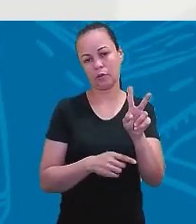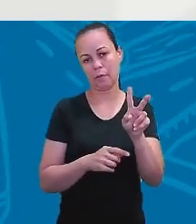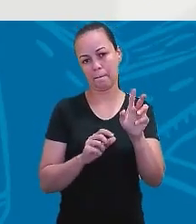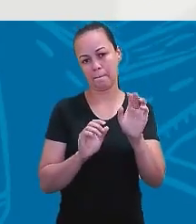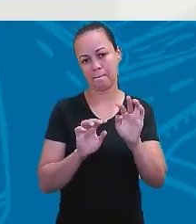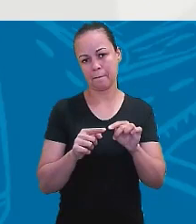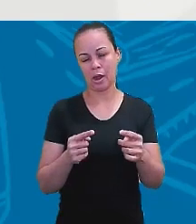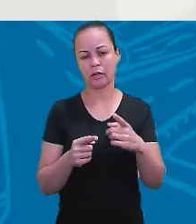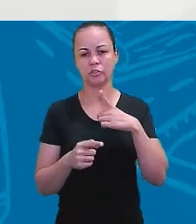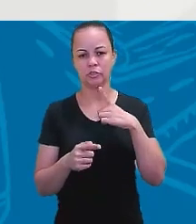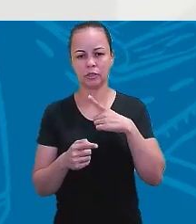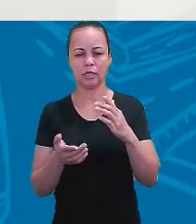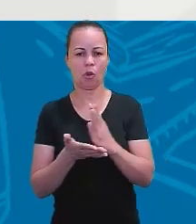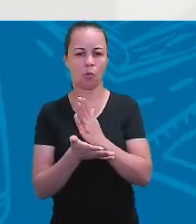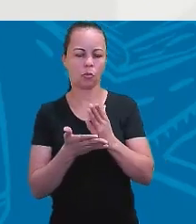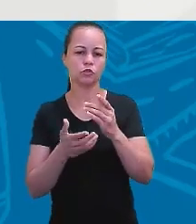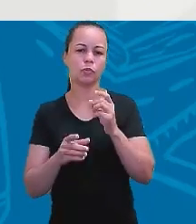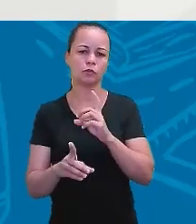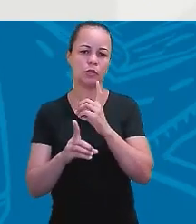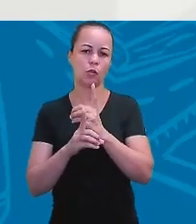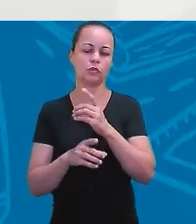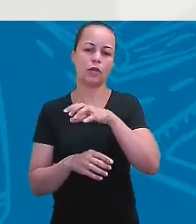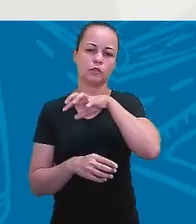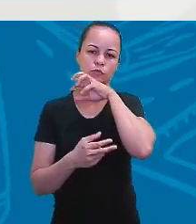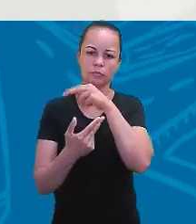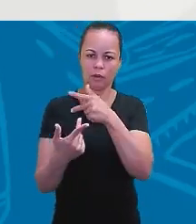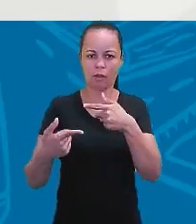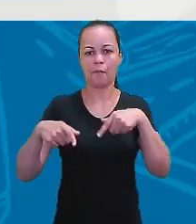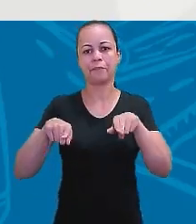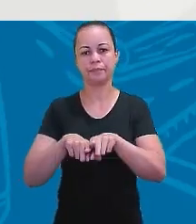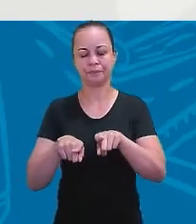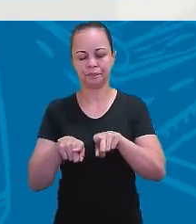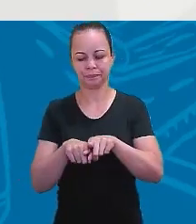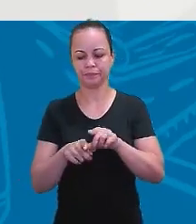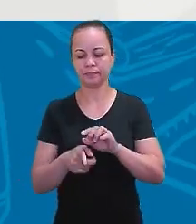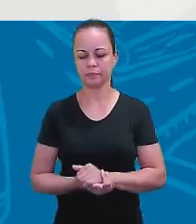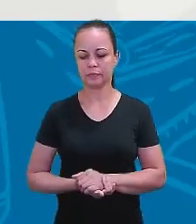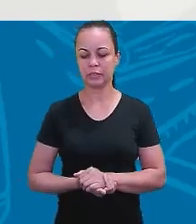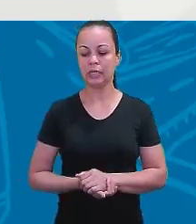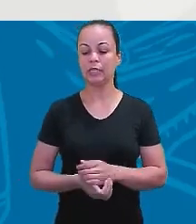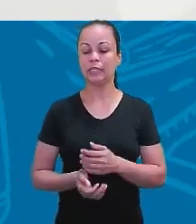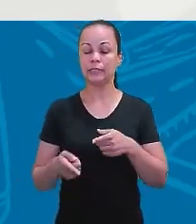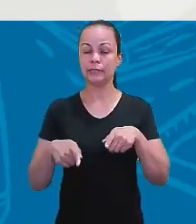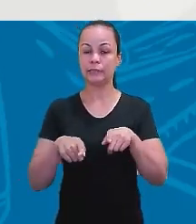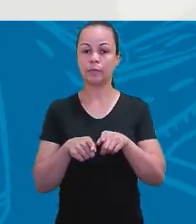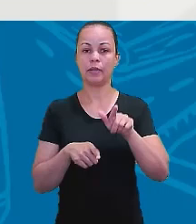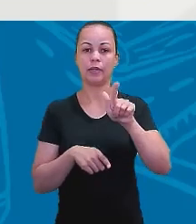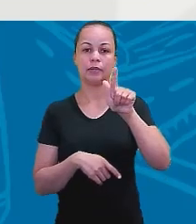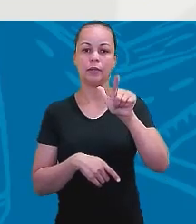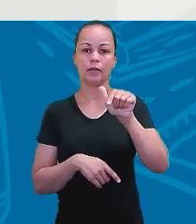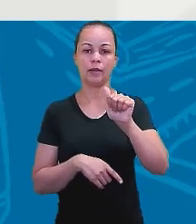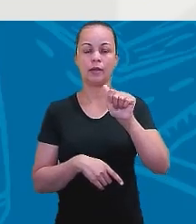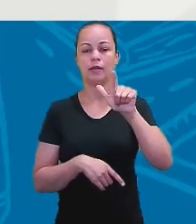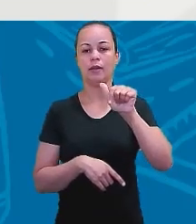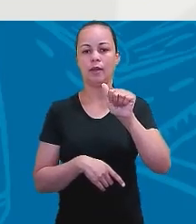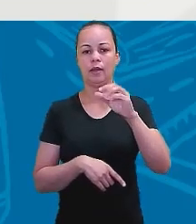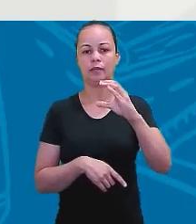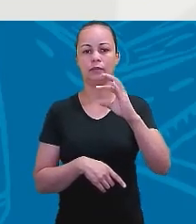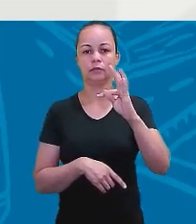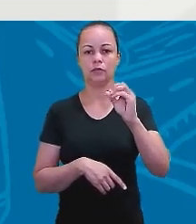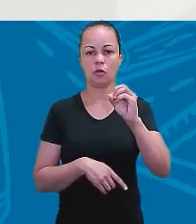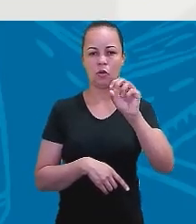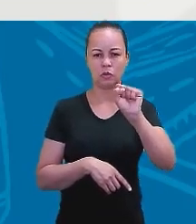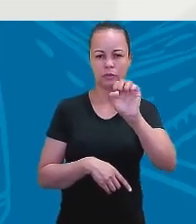origem animal. Então fica essa informação que eu acho que é importante. E a galactose, que é um açúcar que você vai encontrar onde? No